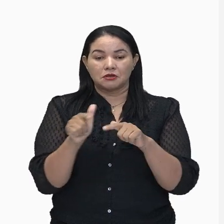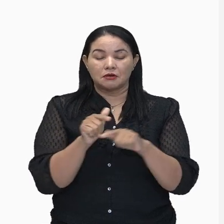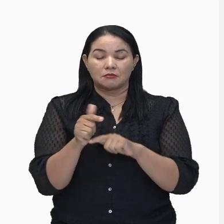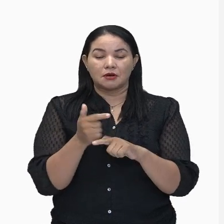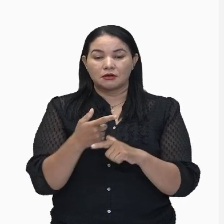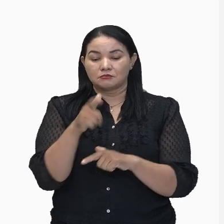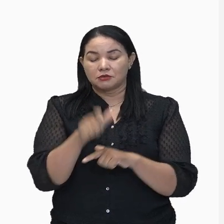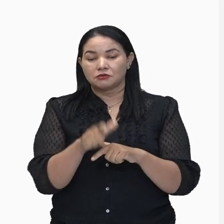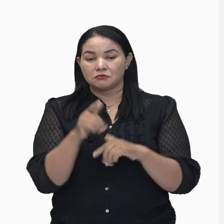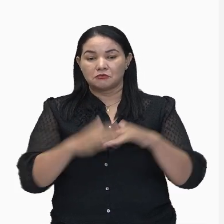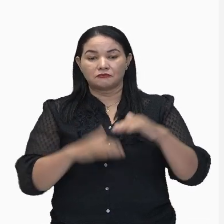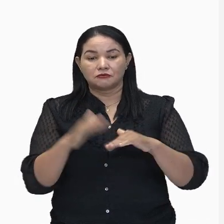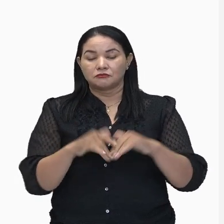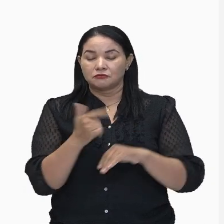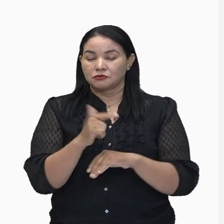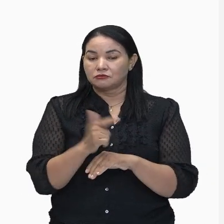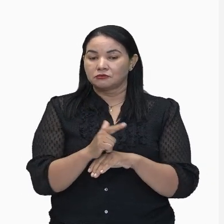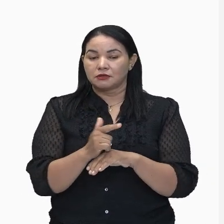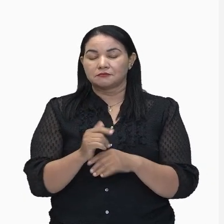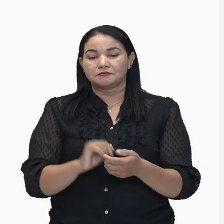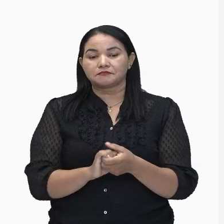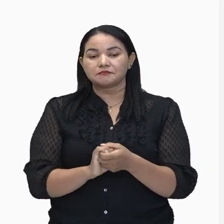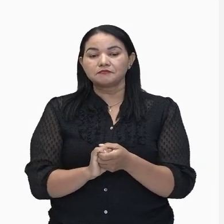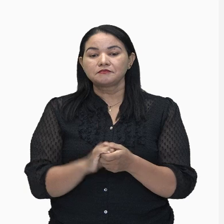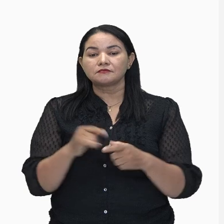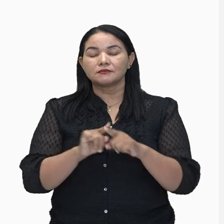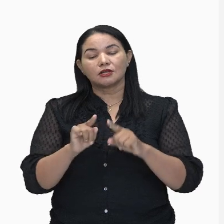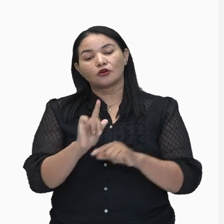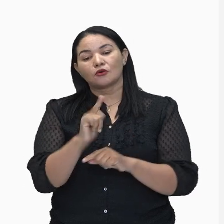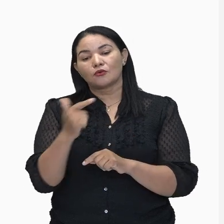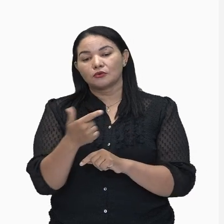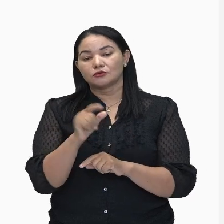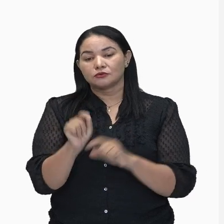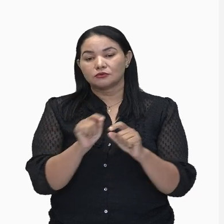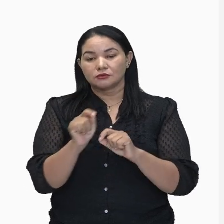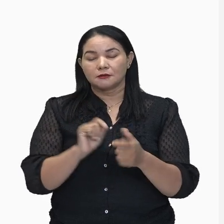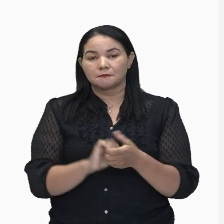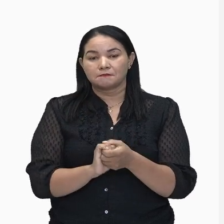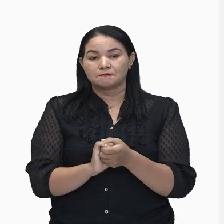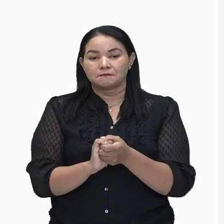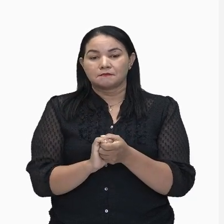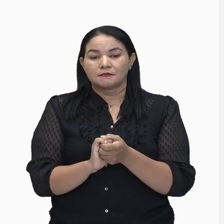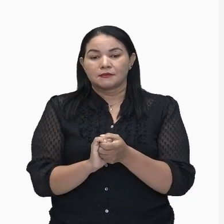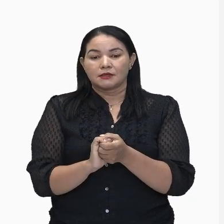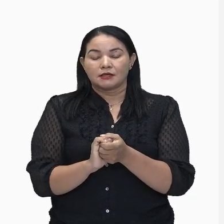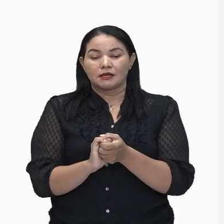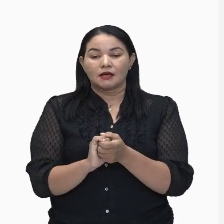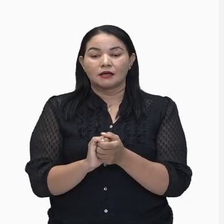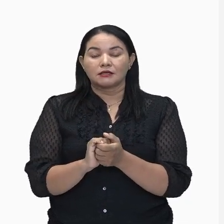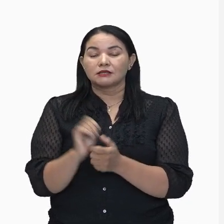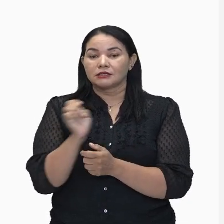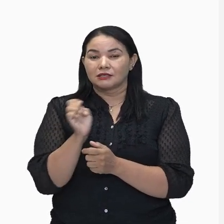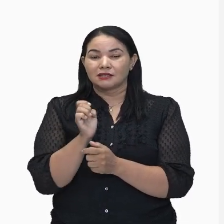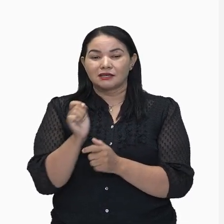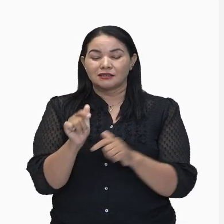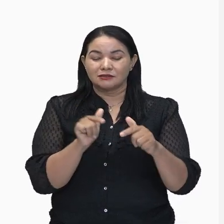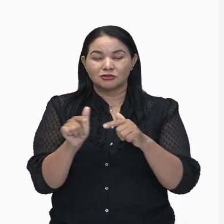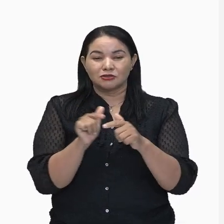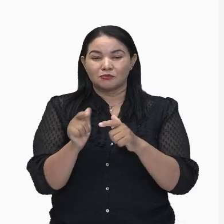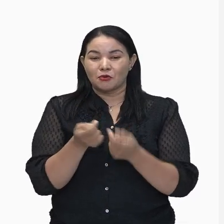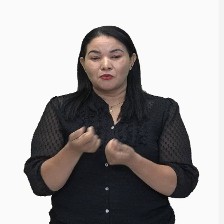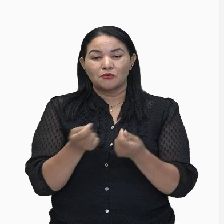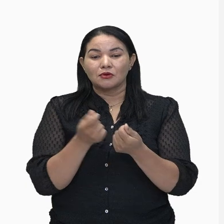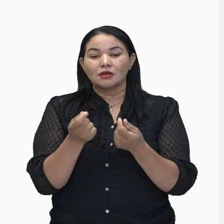tornando ociosas. E acaba ocorrendo também a redução da geração de riquezas dos